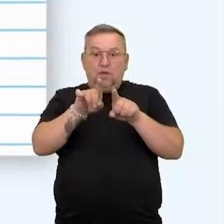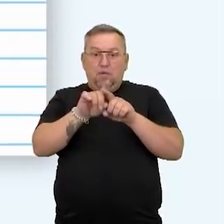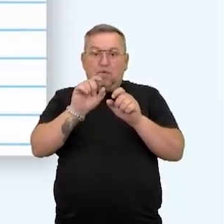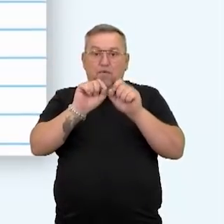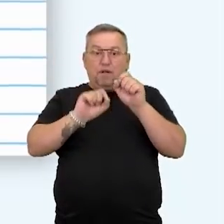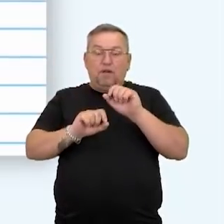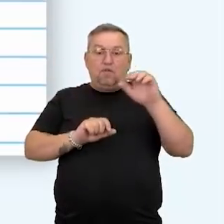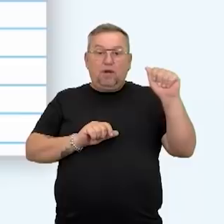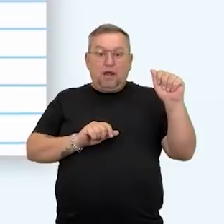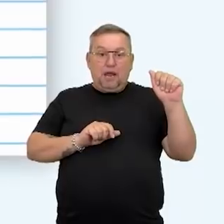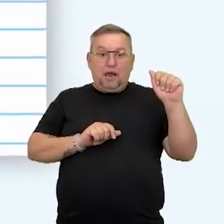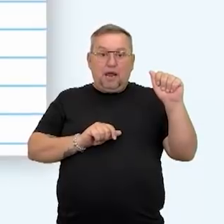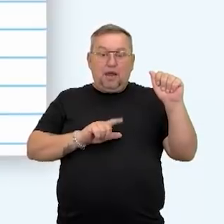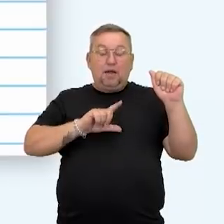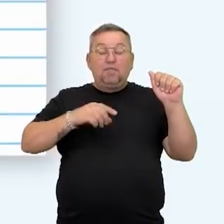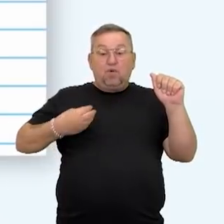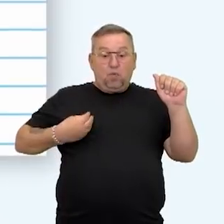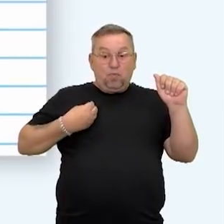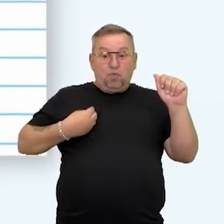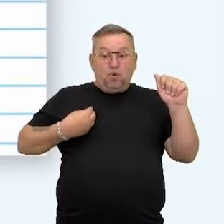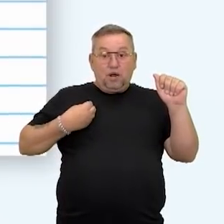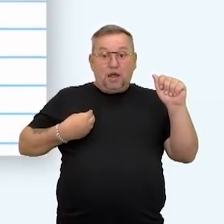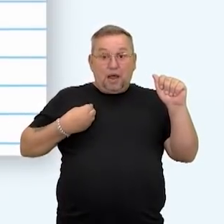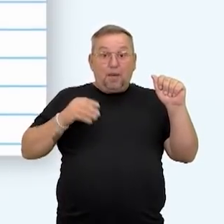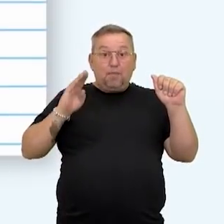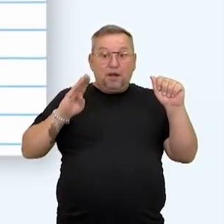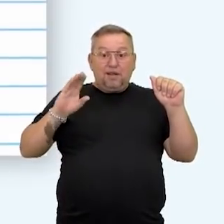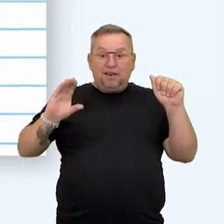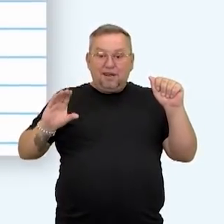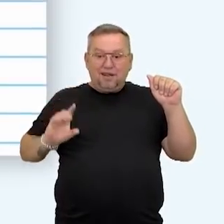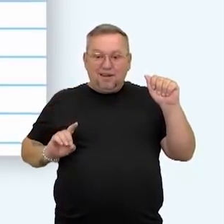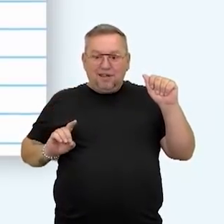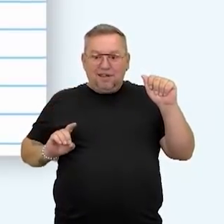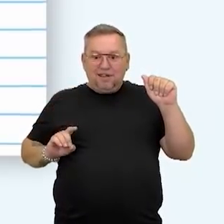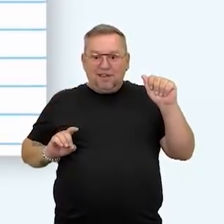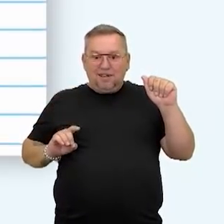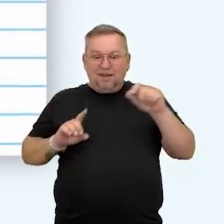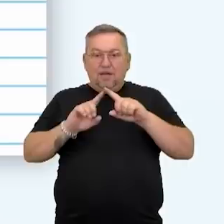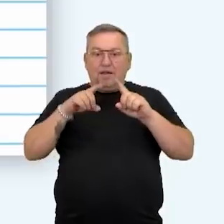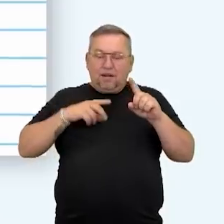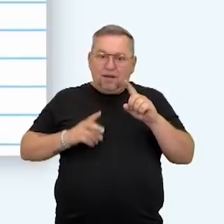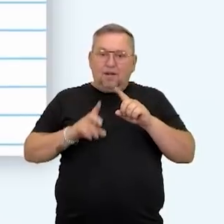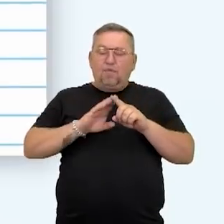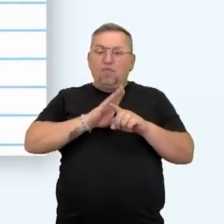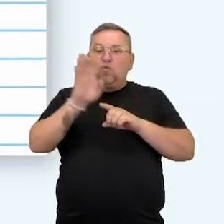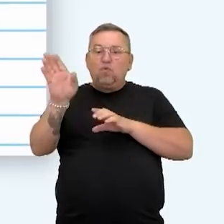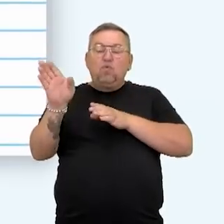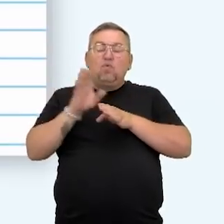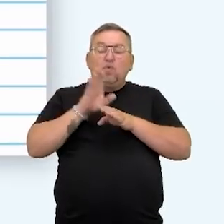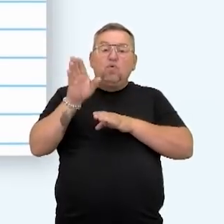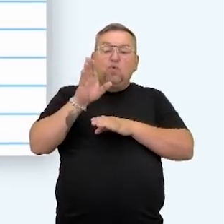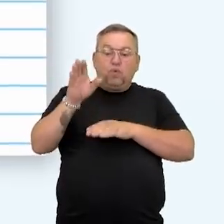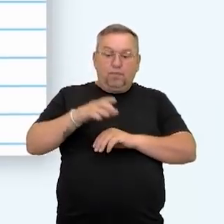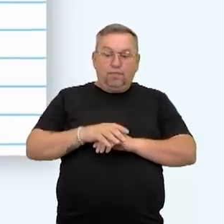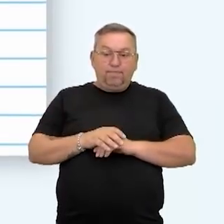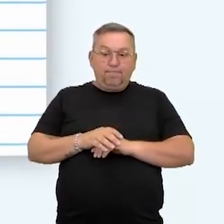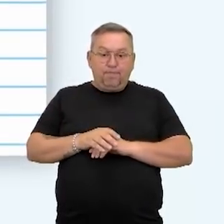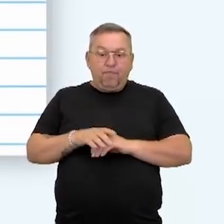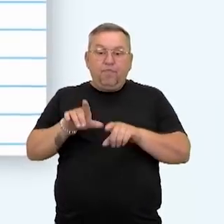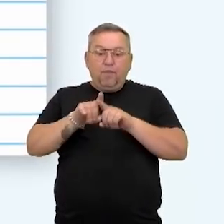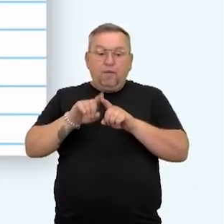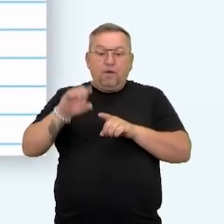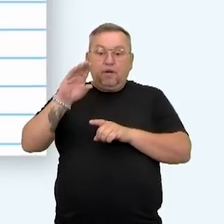saem de A e começam a morar em B, C e D, indo para A em movimentos pendulares. Em B, C e